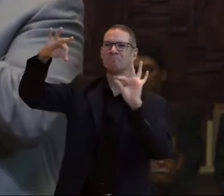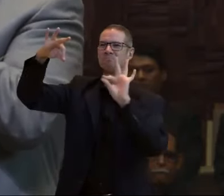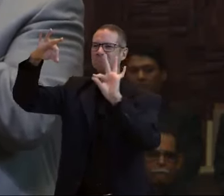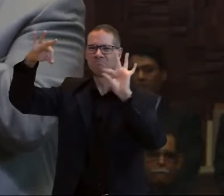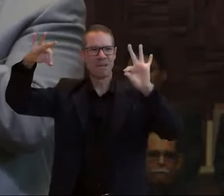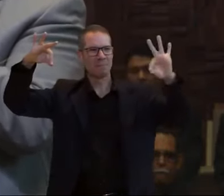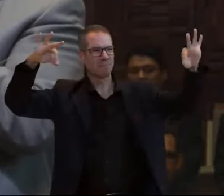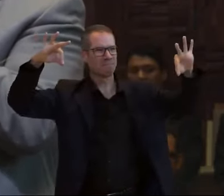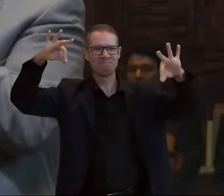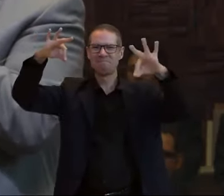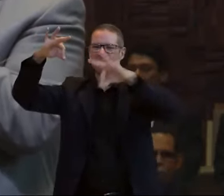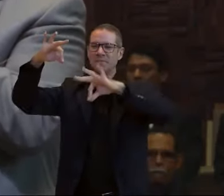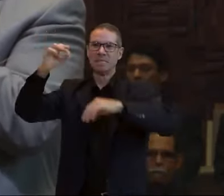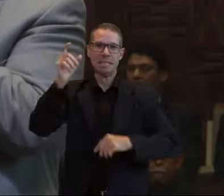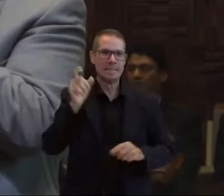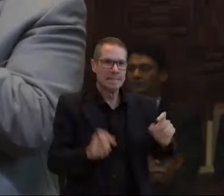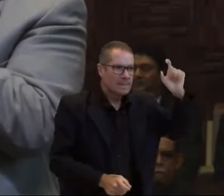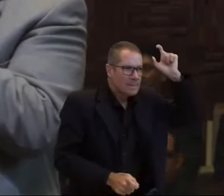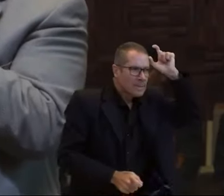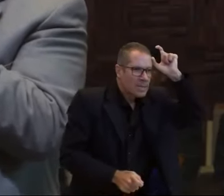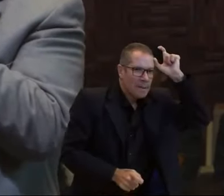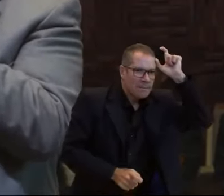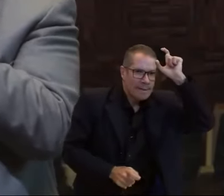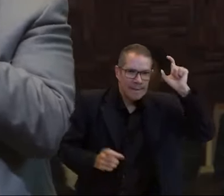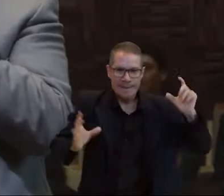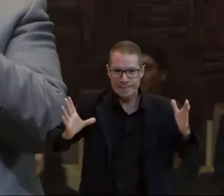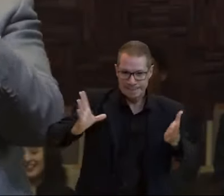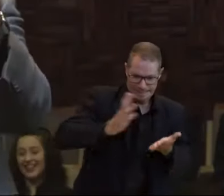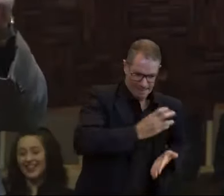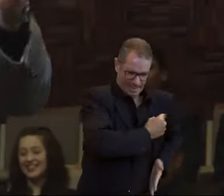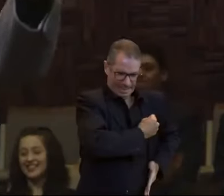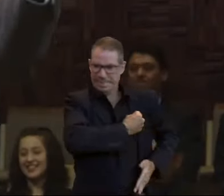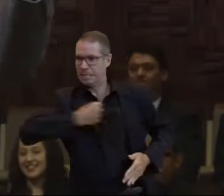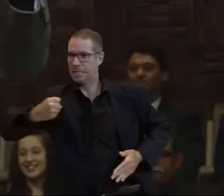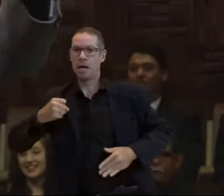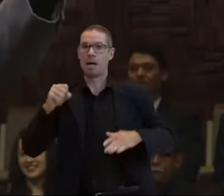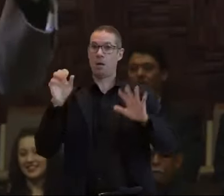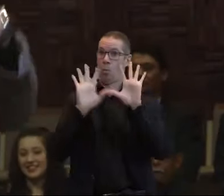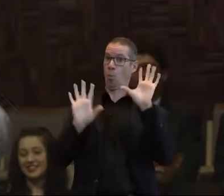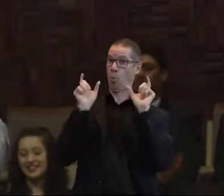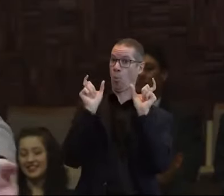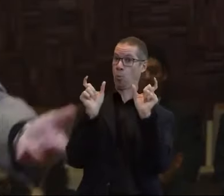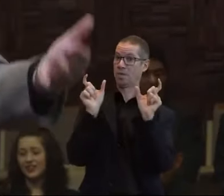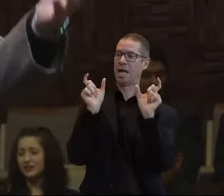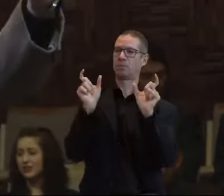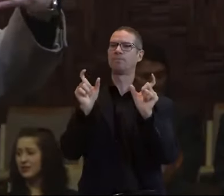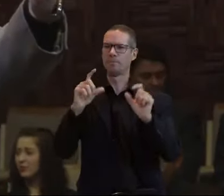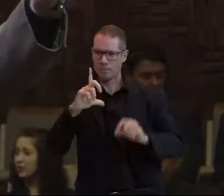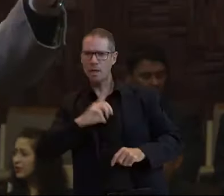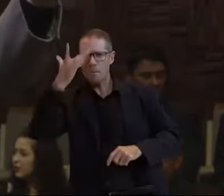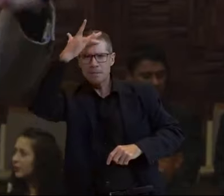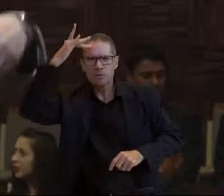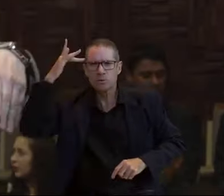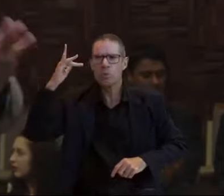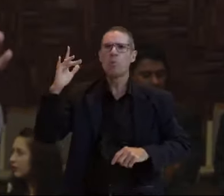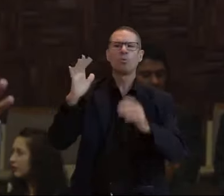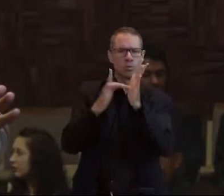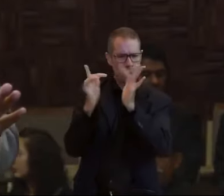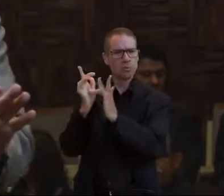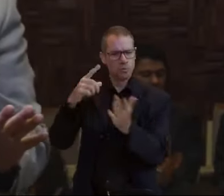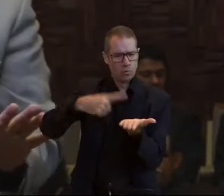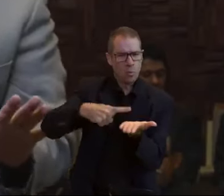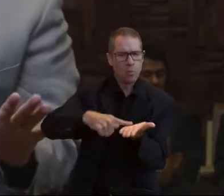toma cuidado que o diabo vai querer arrancar essa semente quando você sair daqui. Se tiver, vem para cá, eu quero acolher você aqui em nome de Jesus, é